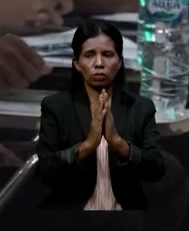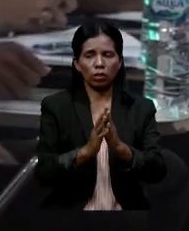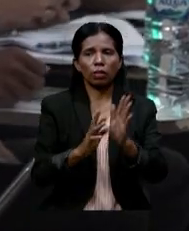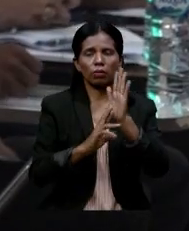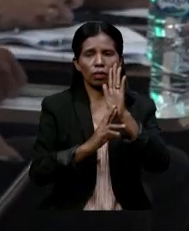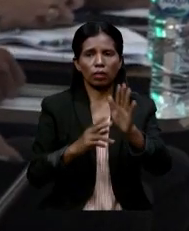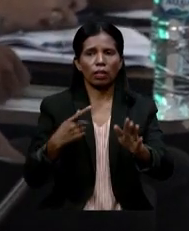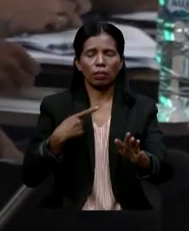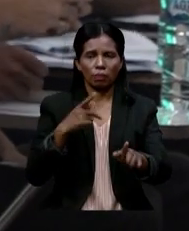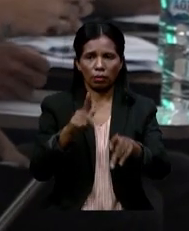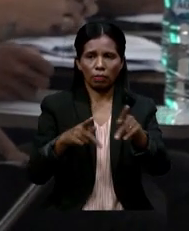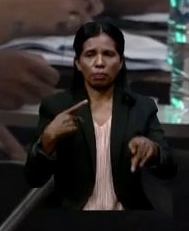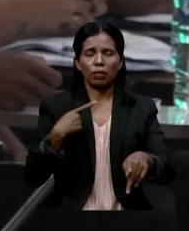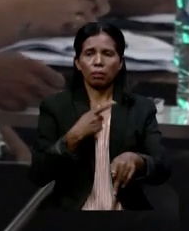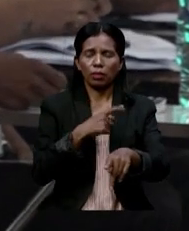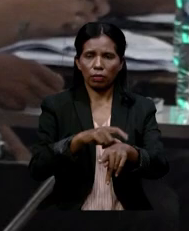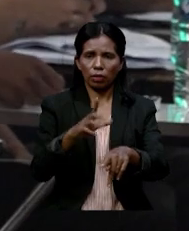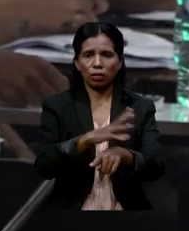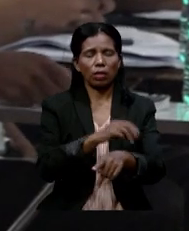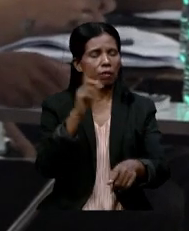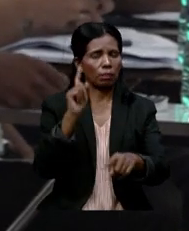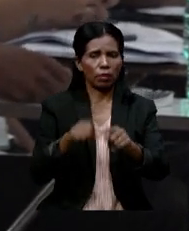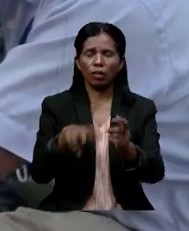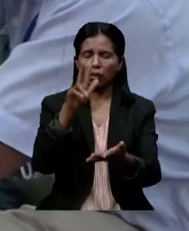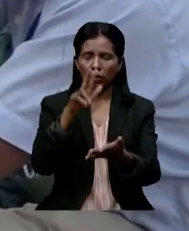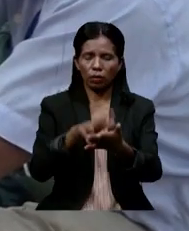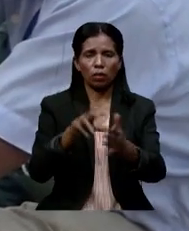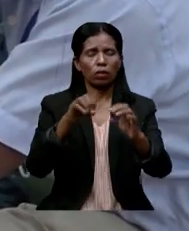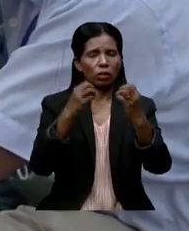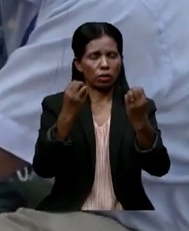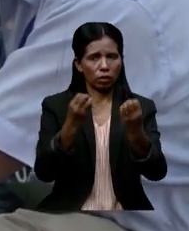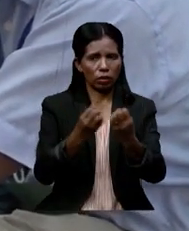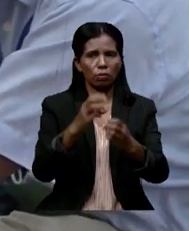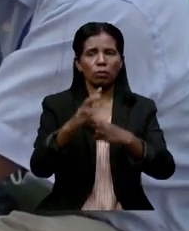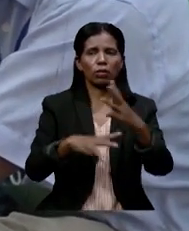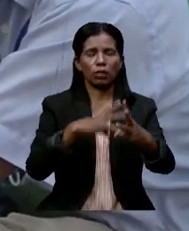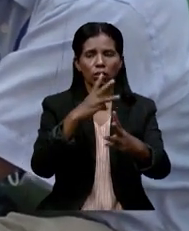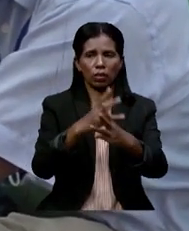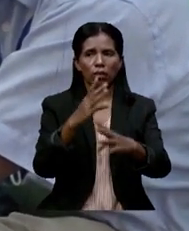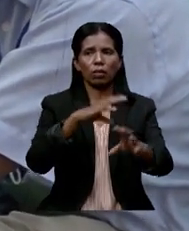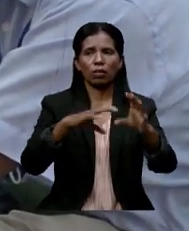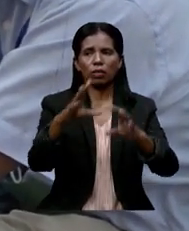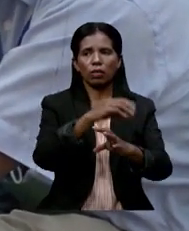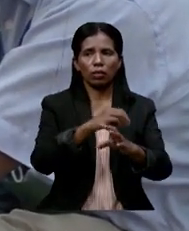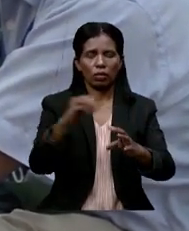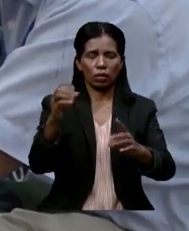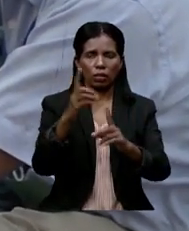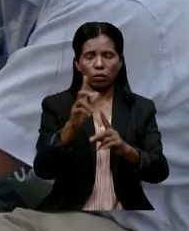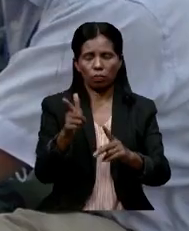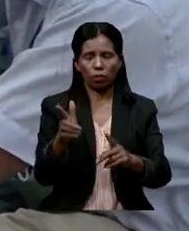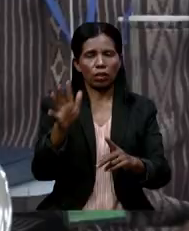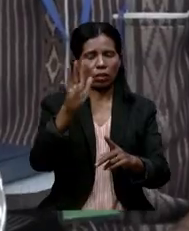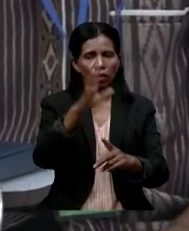nacional atula bele ratifica adesão Timor-Leste ba organização mundial comércio nebe oficializa ia lorong ron resinen fulan fevereiro ia Abu